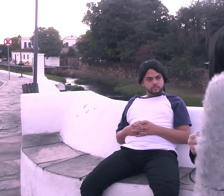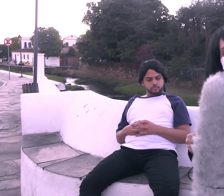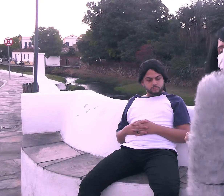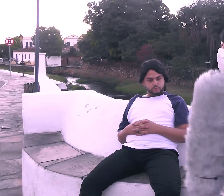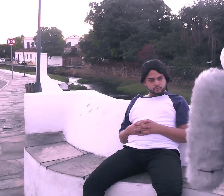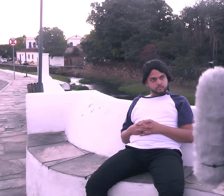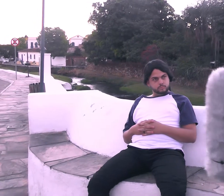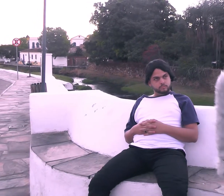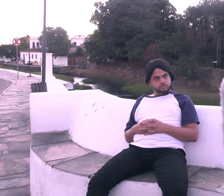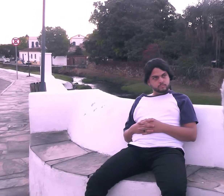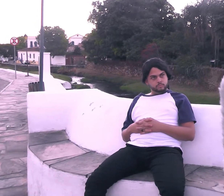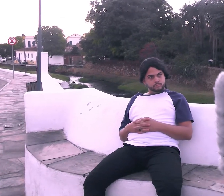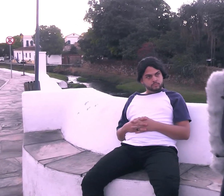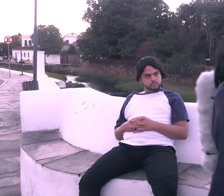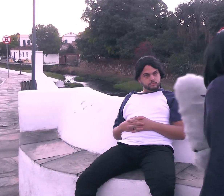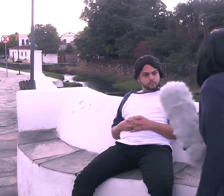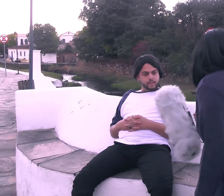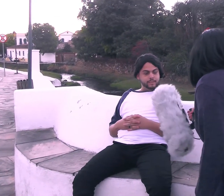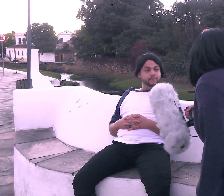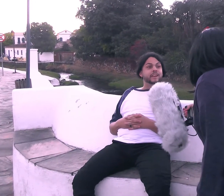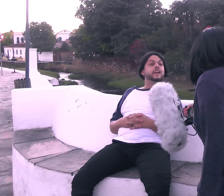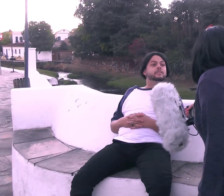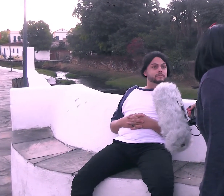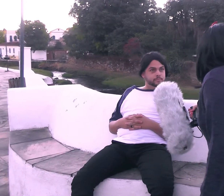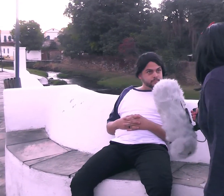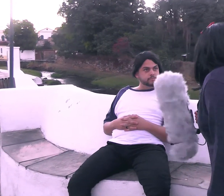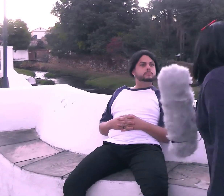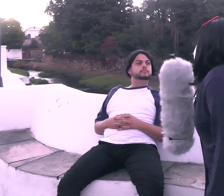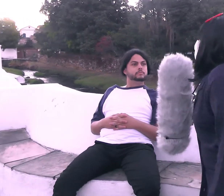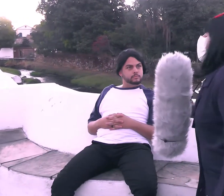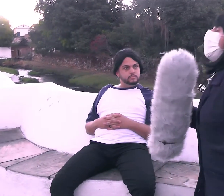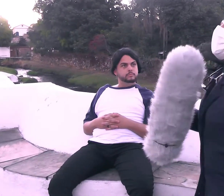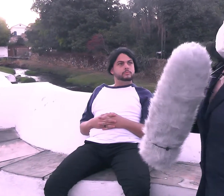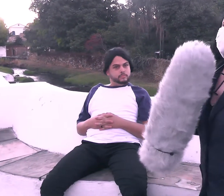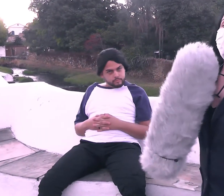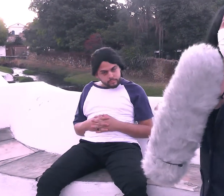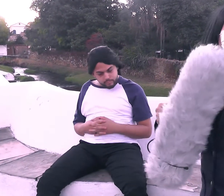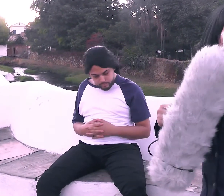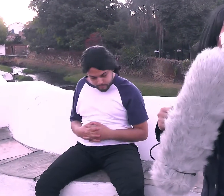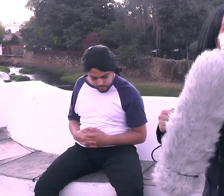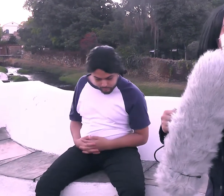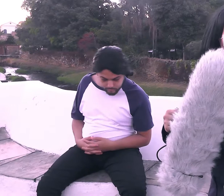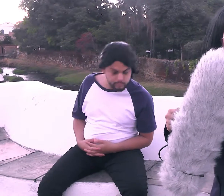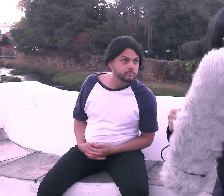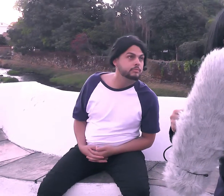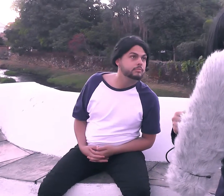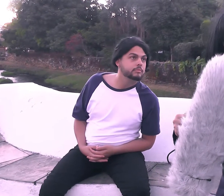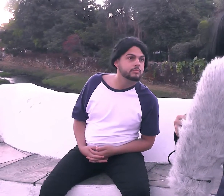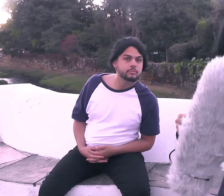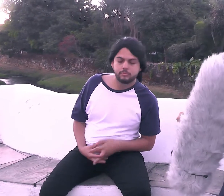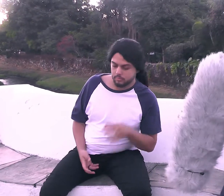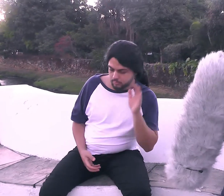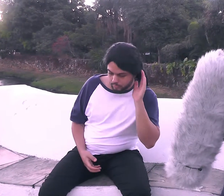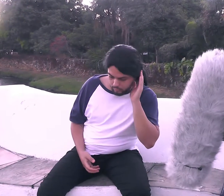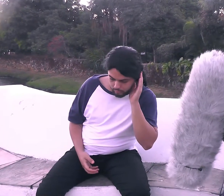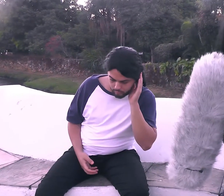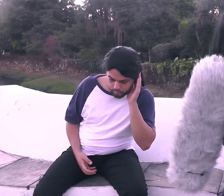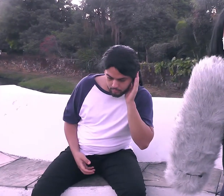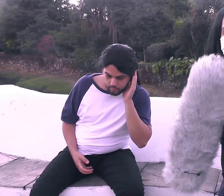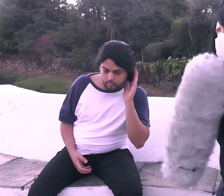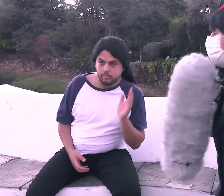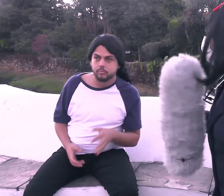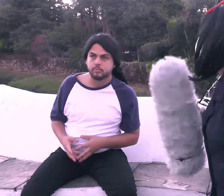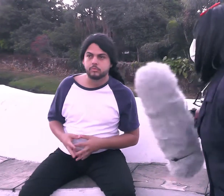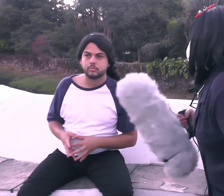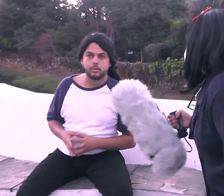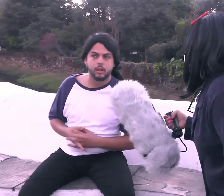ele está sem máscara. Como que é o nome do senhor? Zeferino. Zeferino. Ah, uai, Zeferino, não é aquele morador que deu